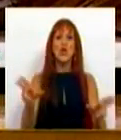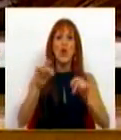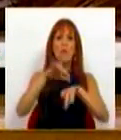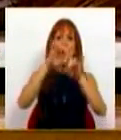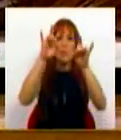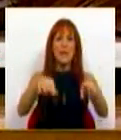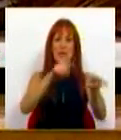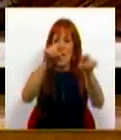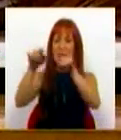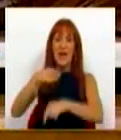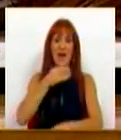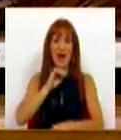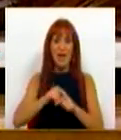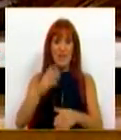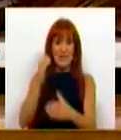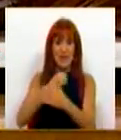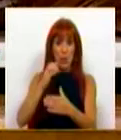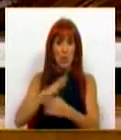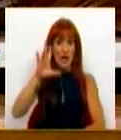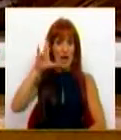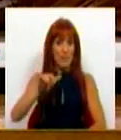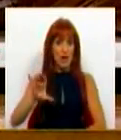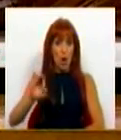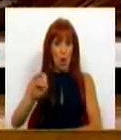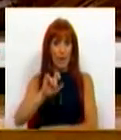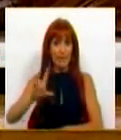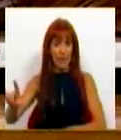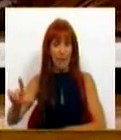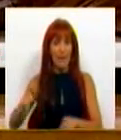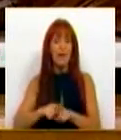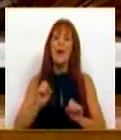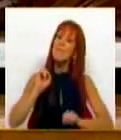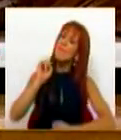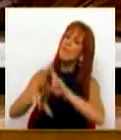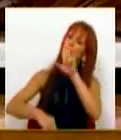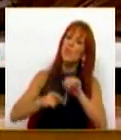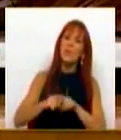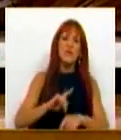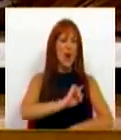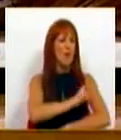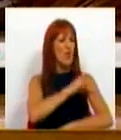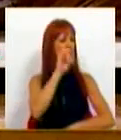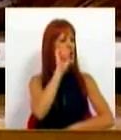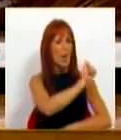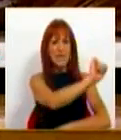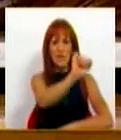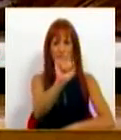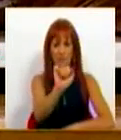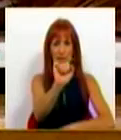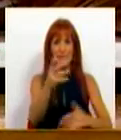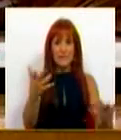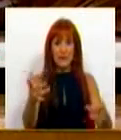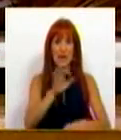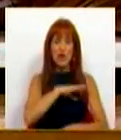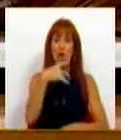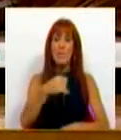de 3 novos hospitais, Évora, Seixal e Lisboa Oriental, e a modernização das forças de segurança.